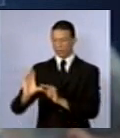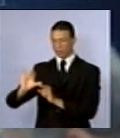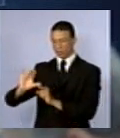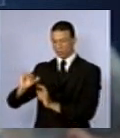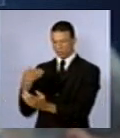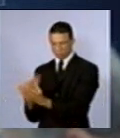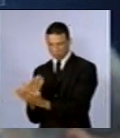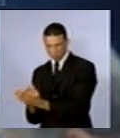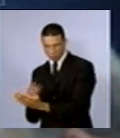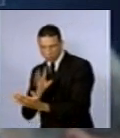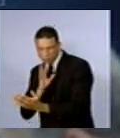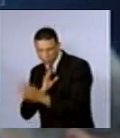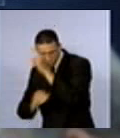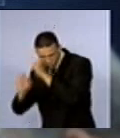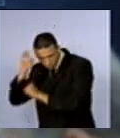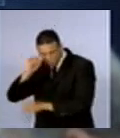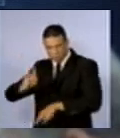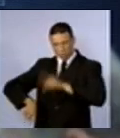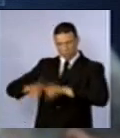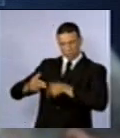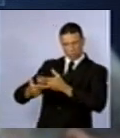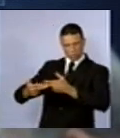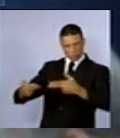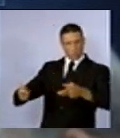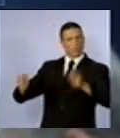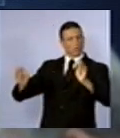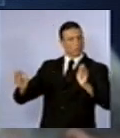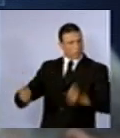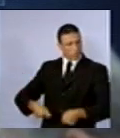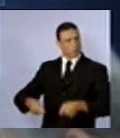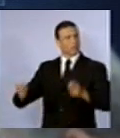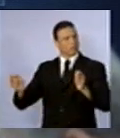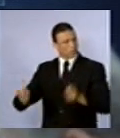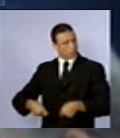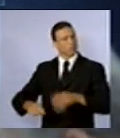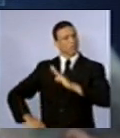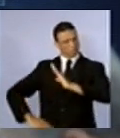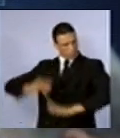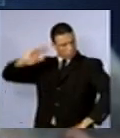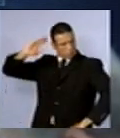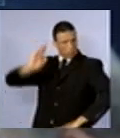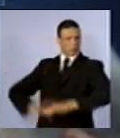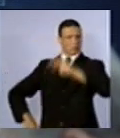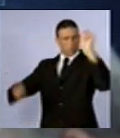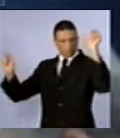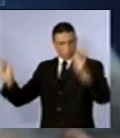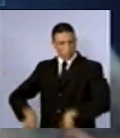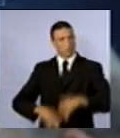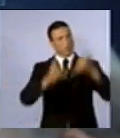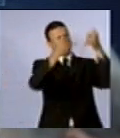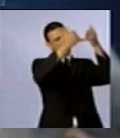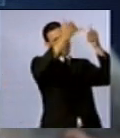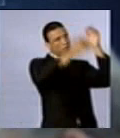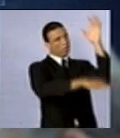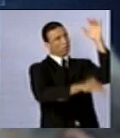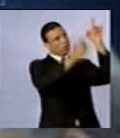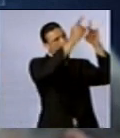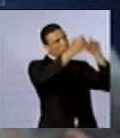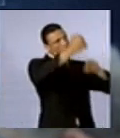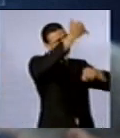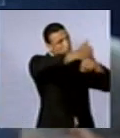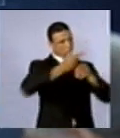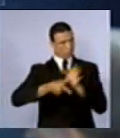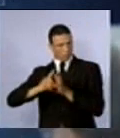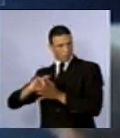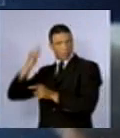científico e tecnológico, em termos de materiais, ele tem capacidade de produzir condutores, como muito bem observado pelo engenheiro Paulo César, da